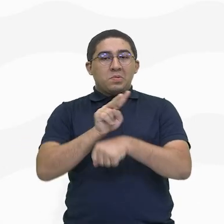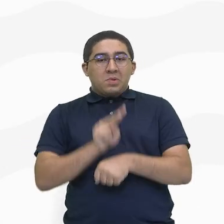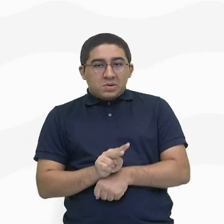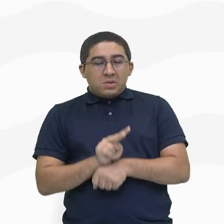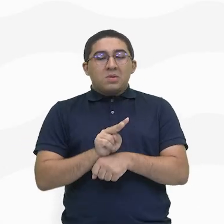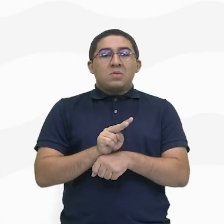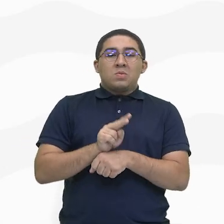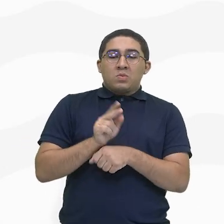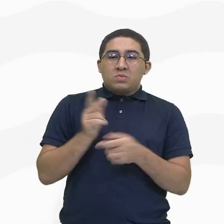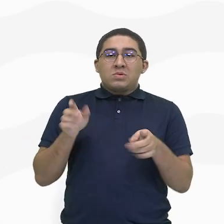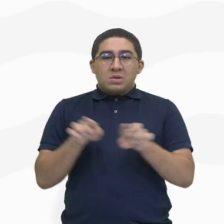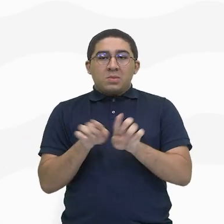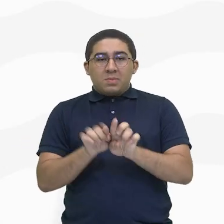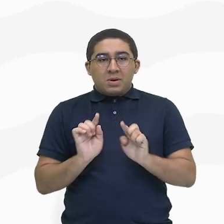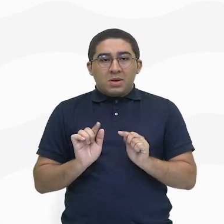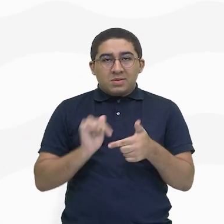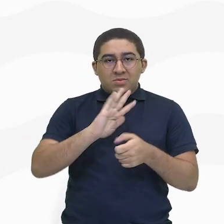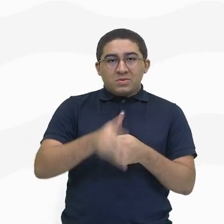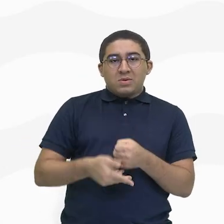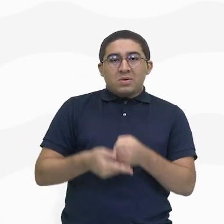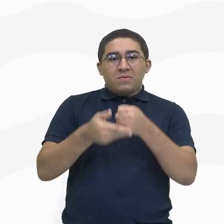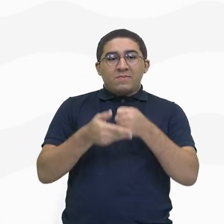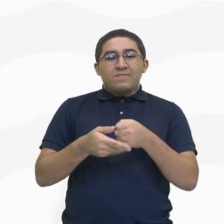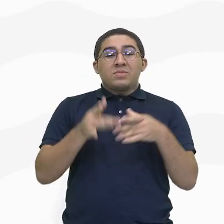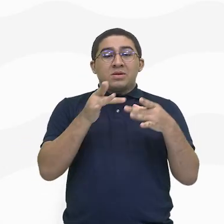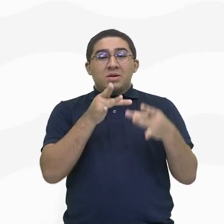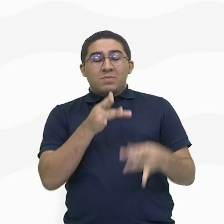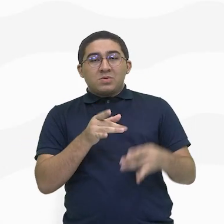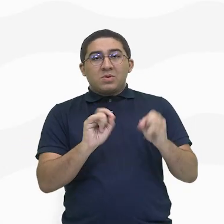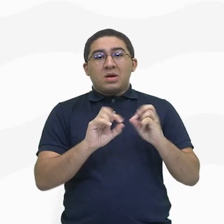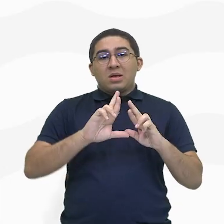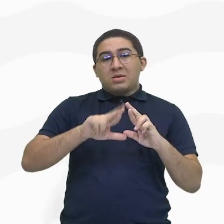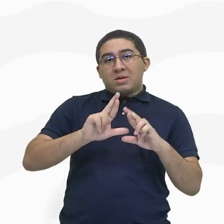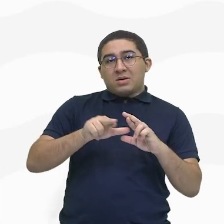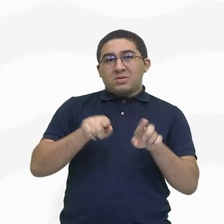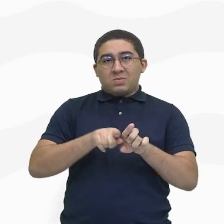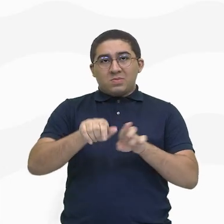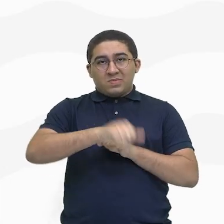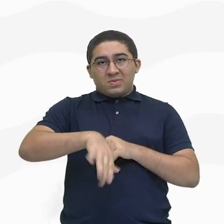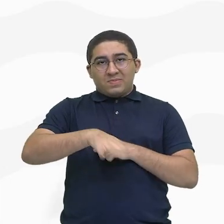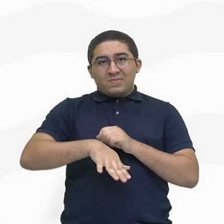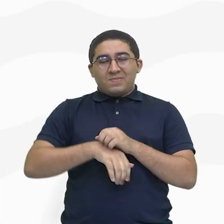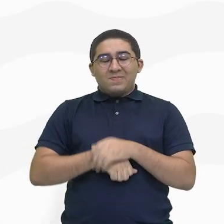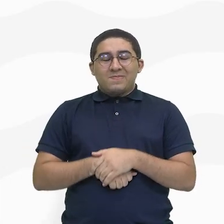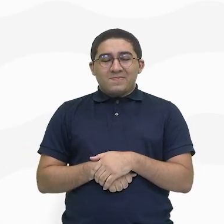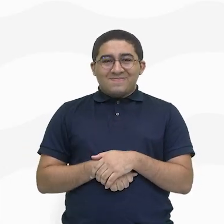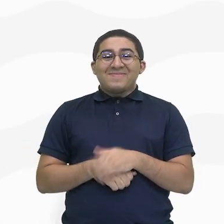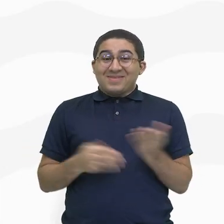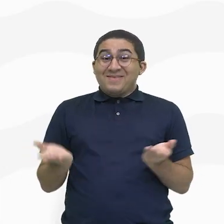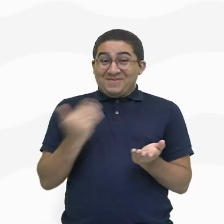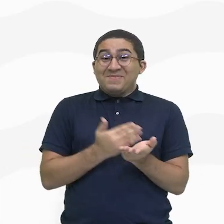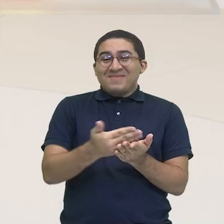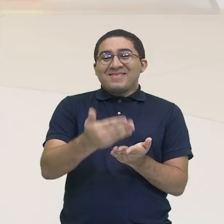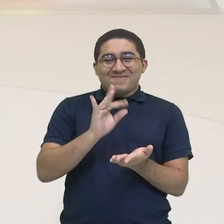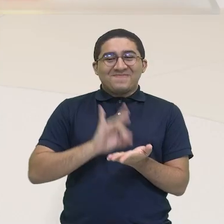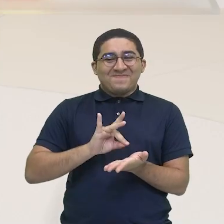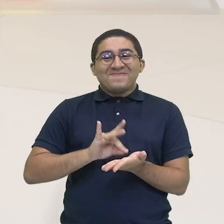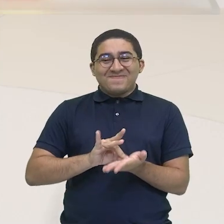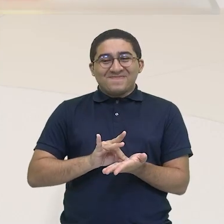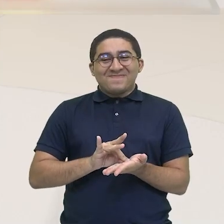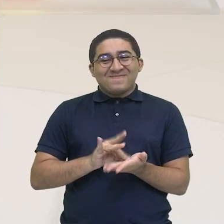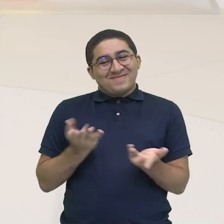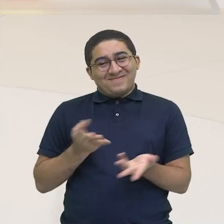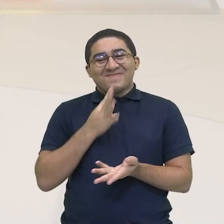ambiente, conservação, preservação e ações sustentáveis. E o detalhamento, reciclagem e o meio ambiente. Agora que